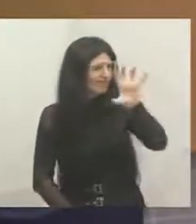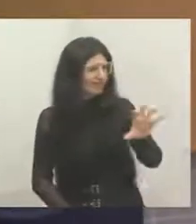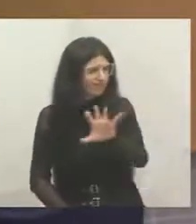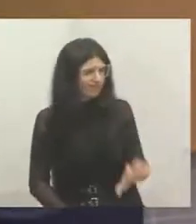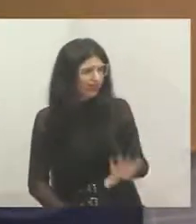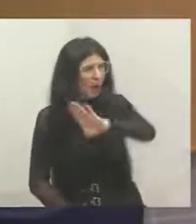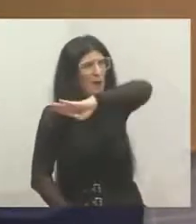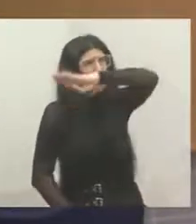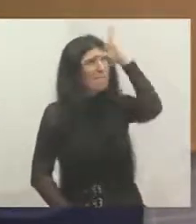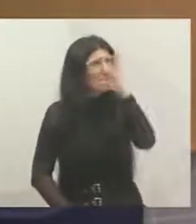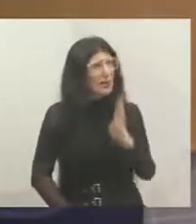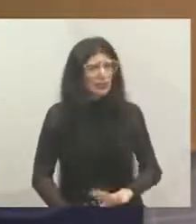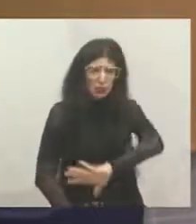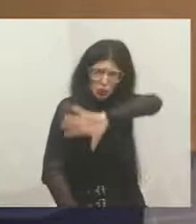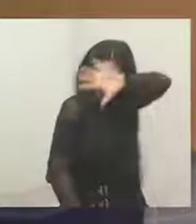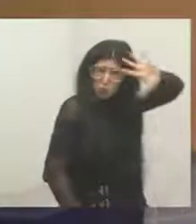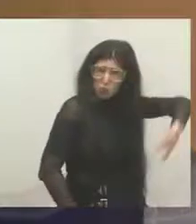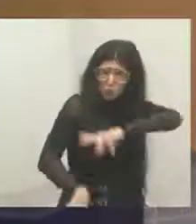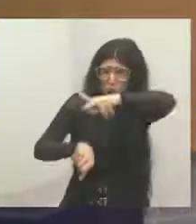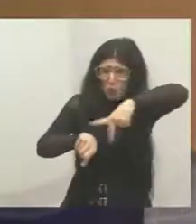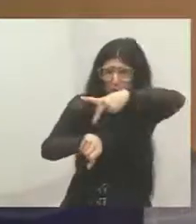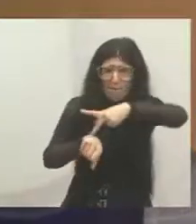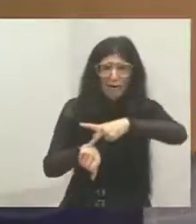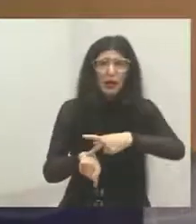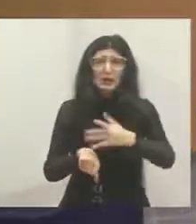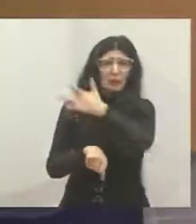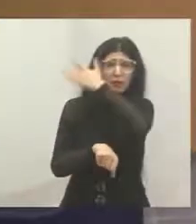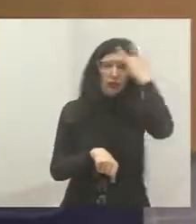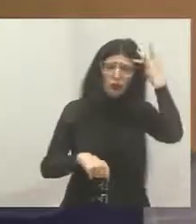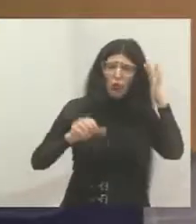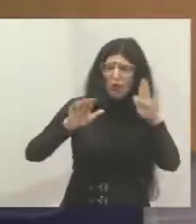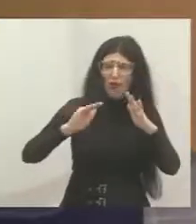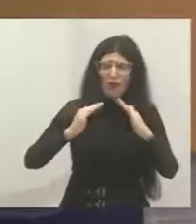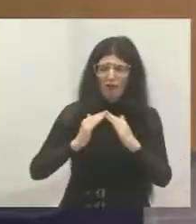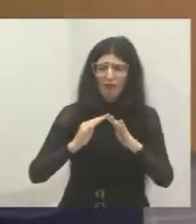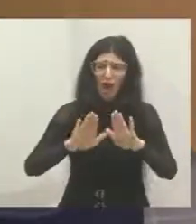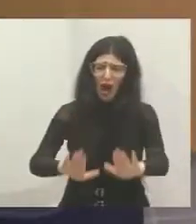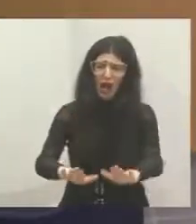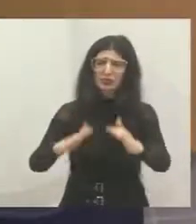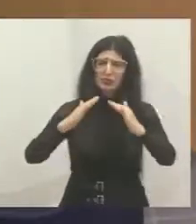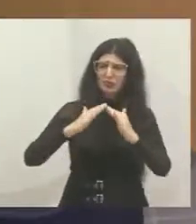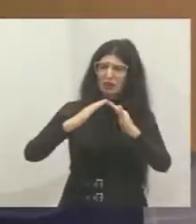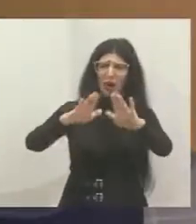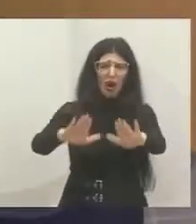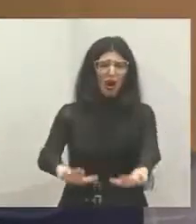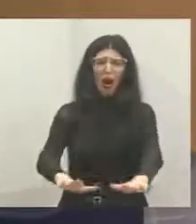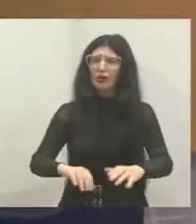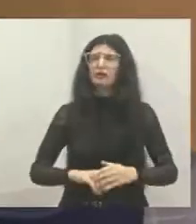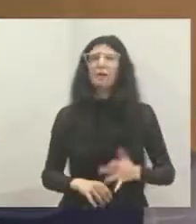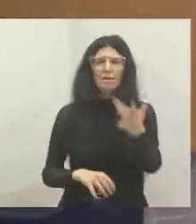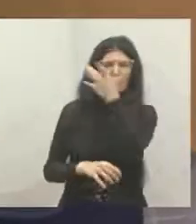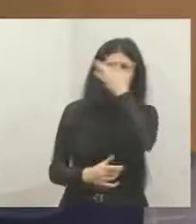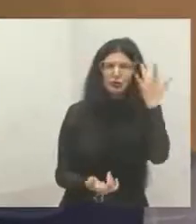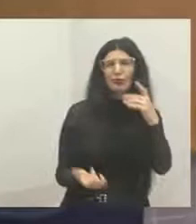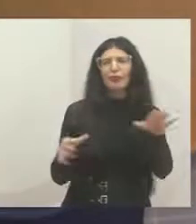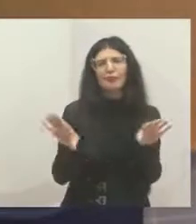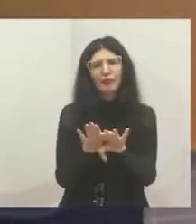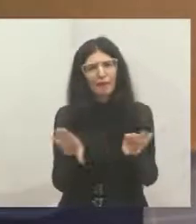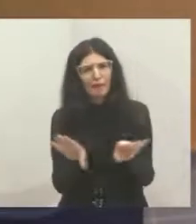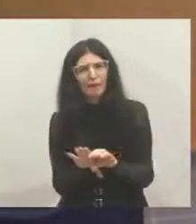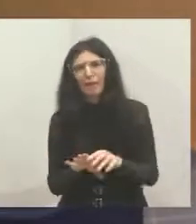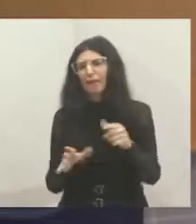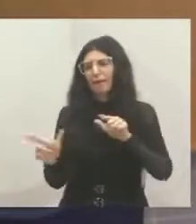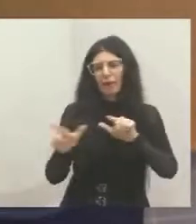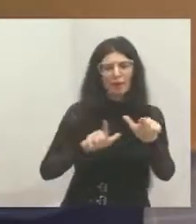por circunstâncias de ficar as pessoas, né, em isolamento nas suas casas e principalmente seus funcionários, para resguardar a saúde de cada um